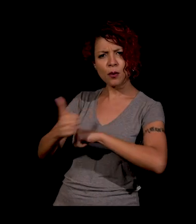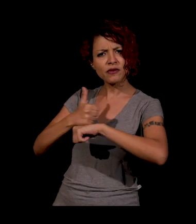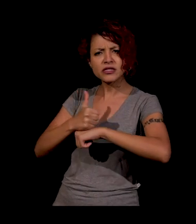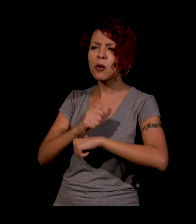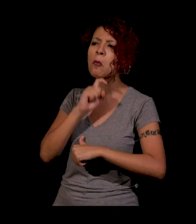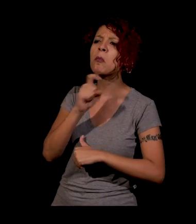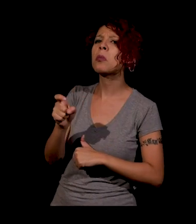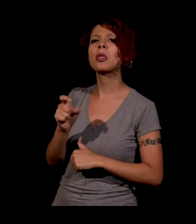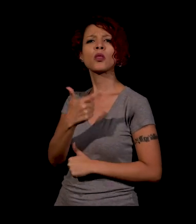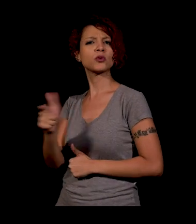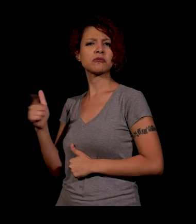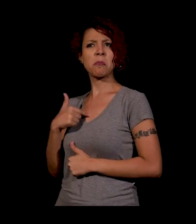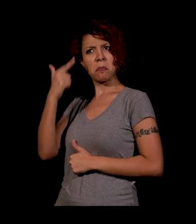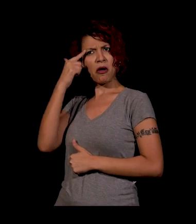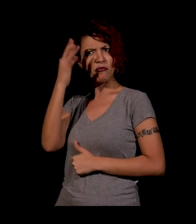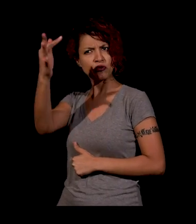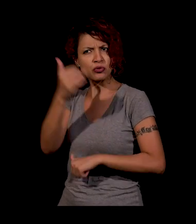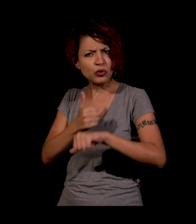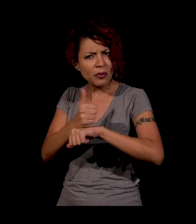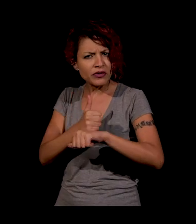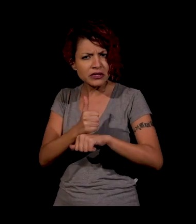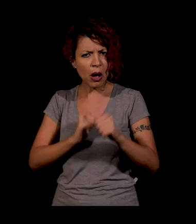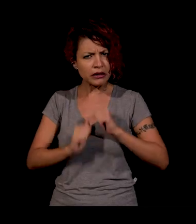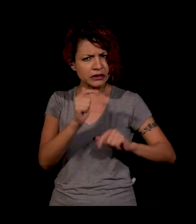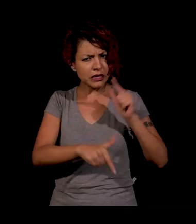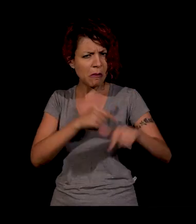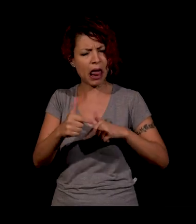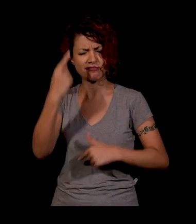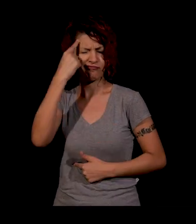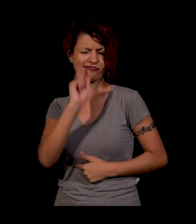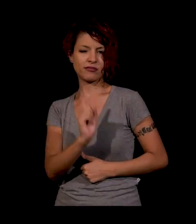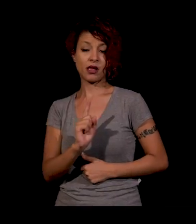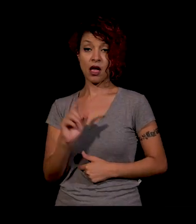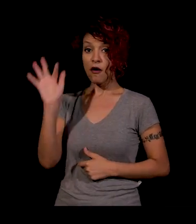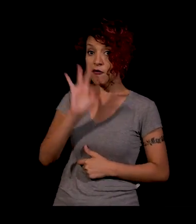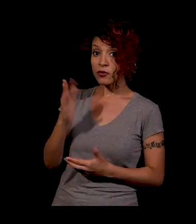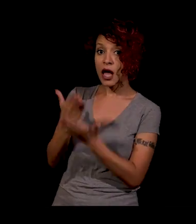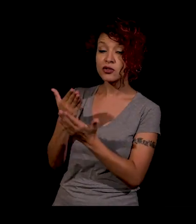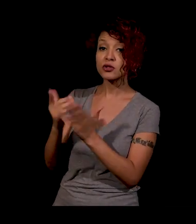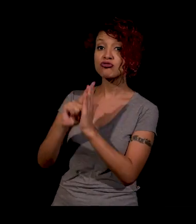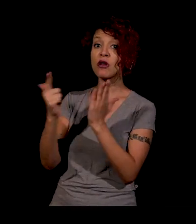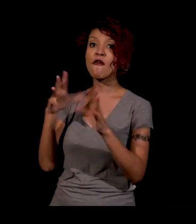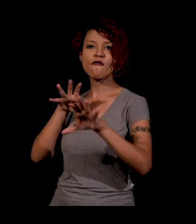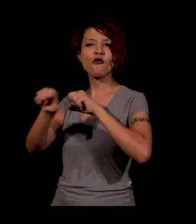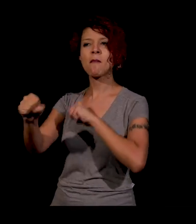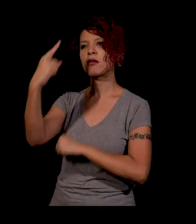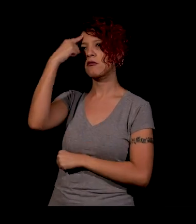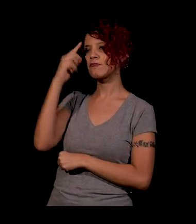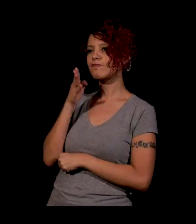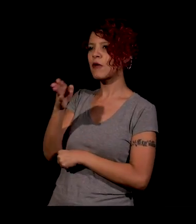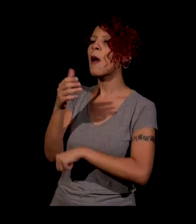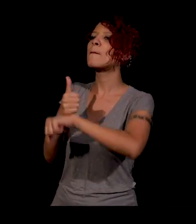atriz. Não tinha, eu não imaginava que seria possível ser atriz. Tanto que eu fiz uma faculdade, eu me formei em jornalismo. Eu pensei, falei, não, vou